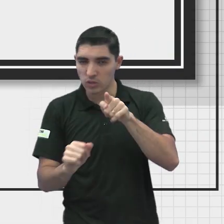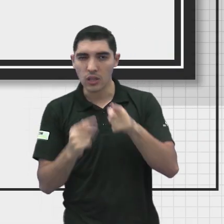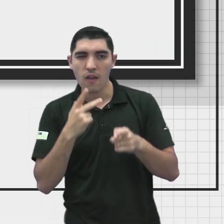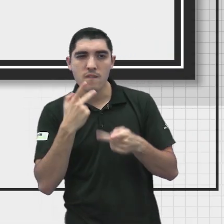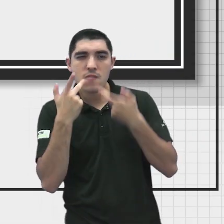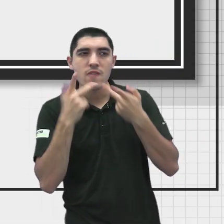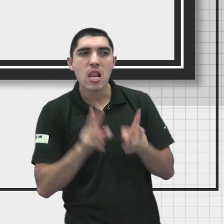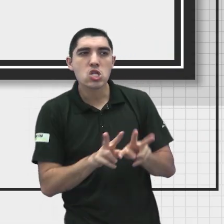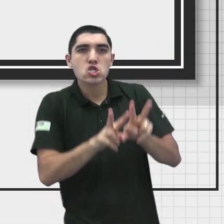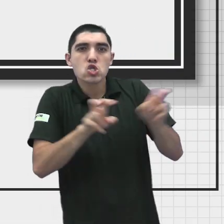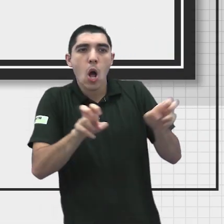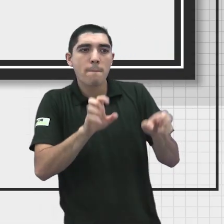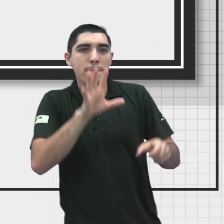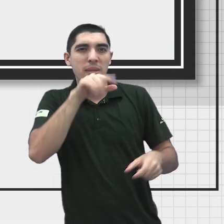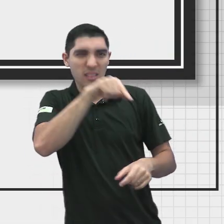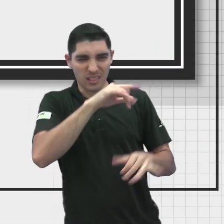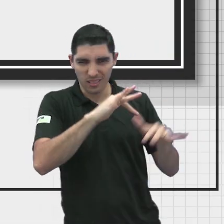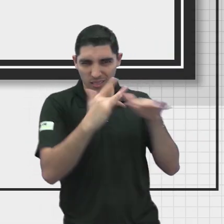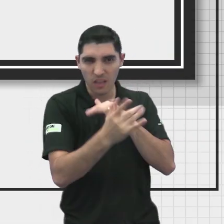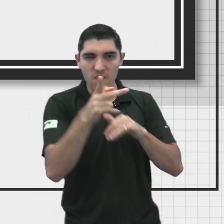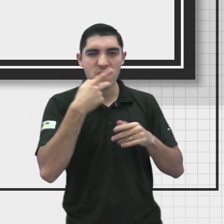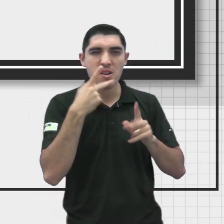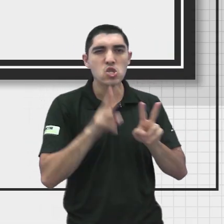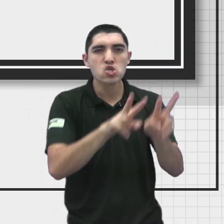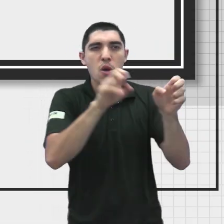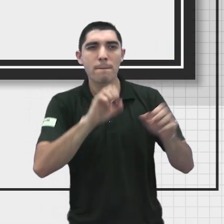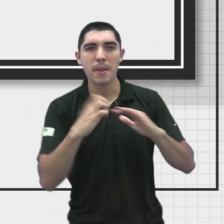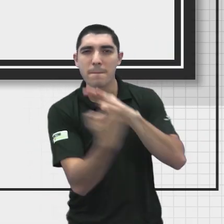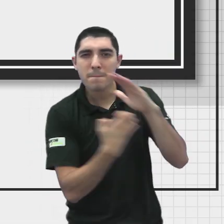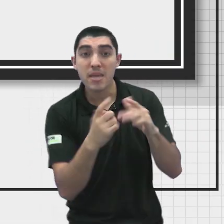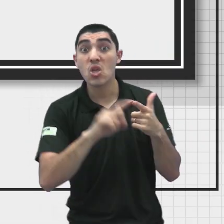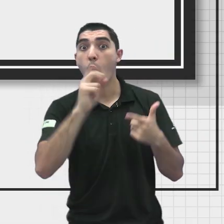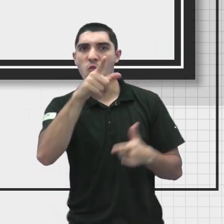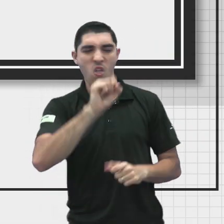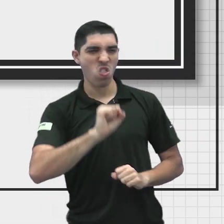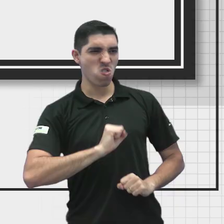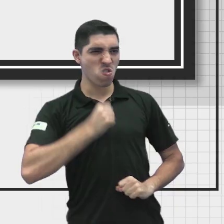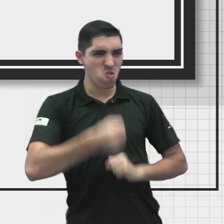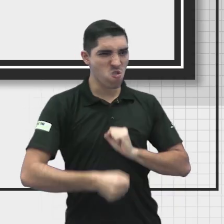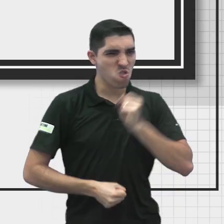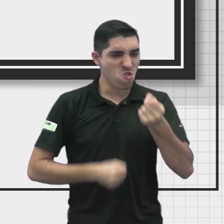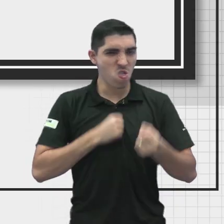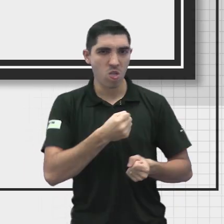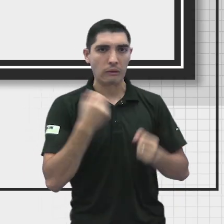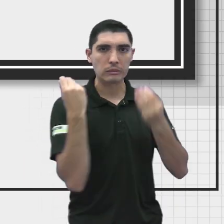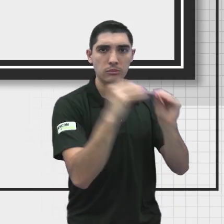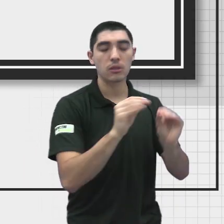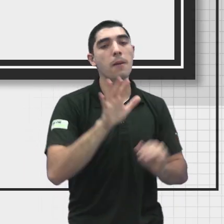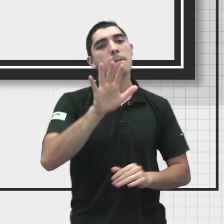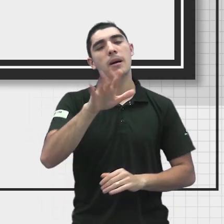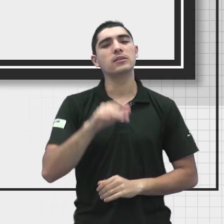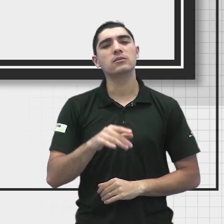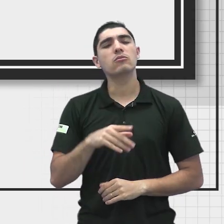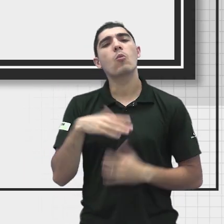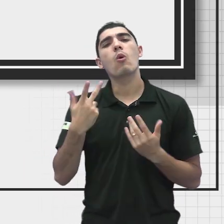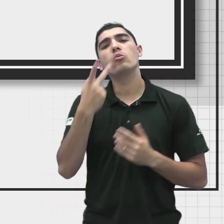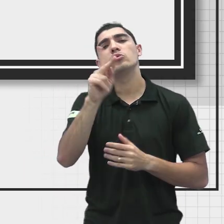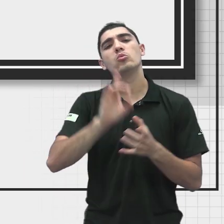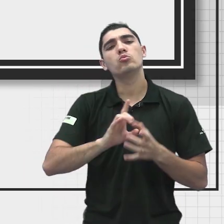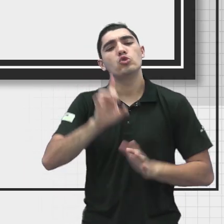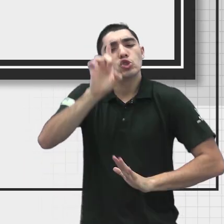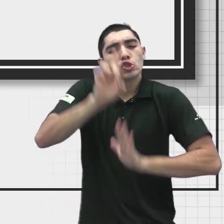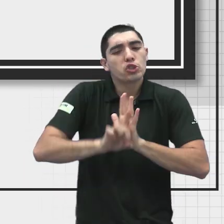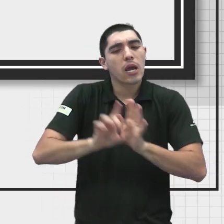envolver a imagem da empresa ou discurso de ódio. Mas até onde vai o seu direito à liberdade